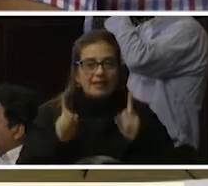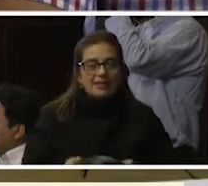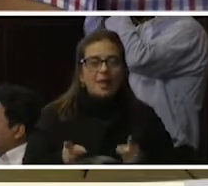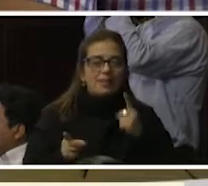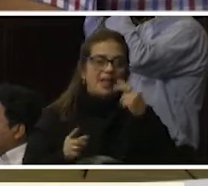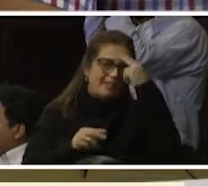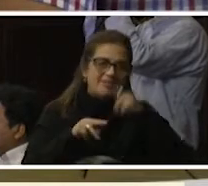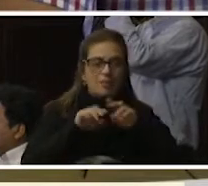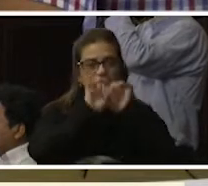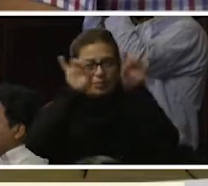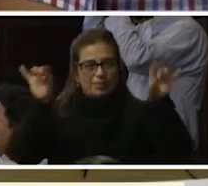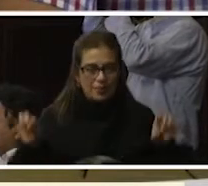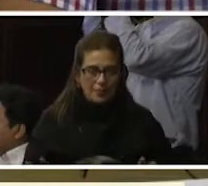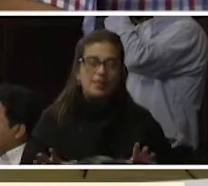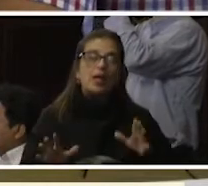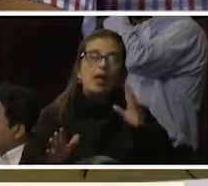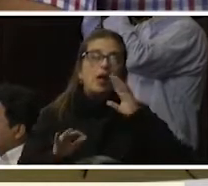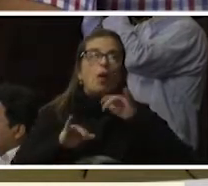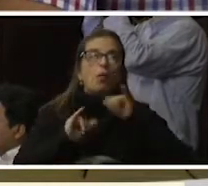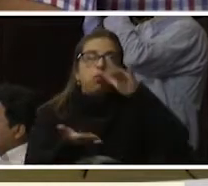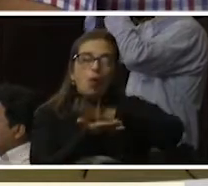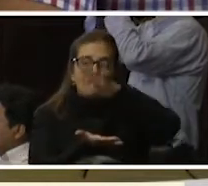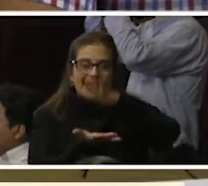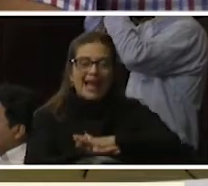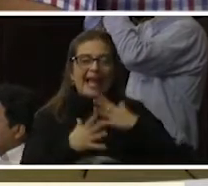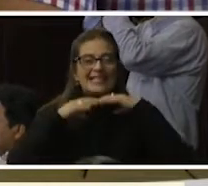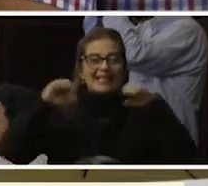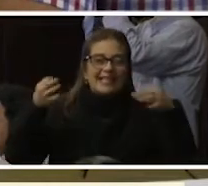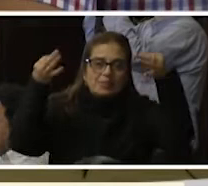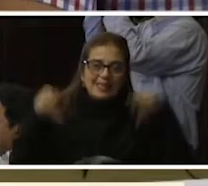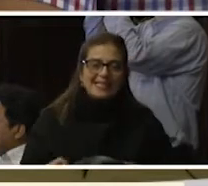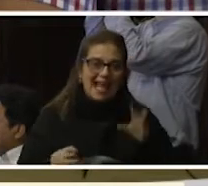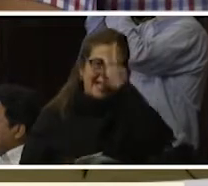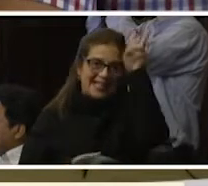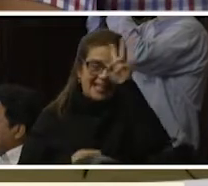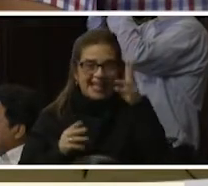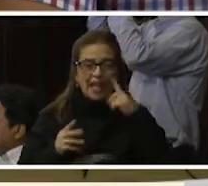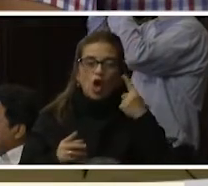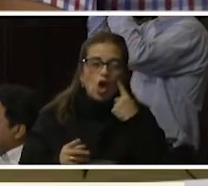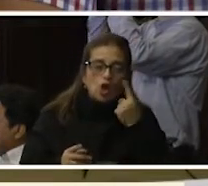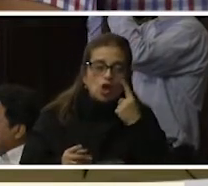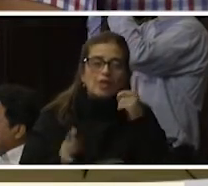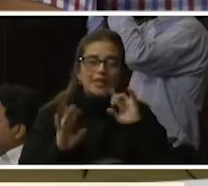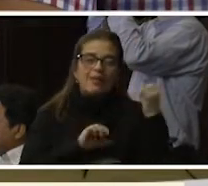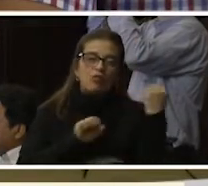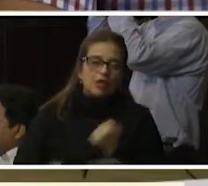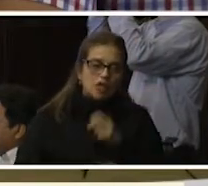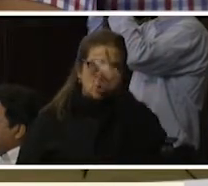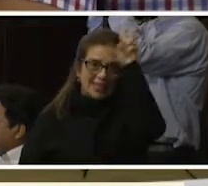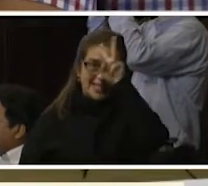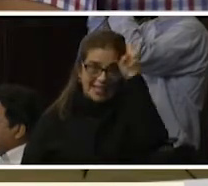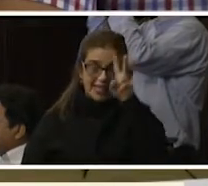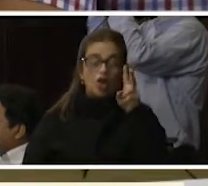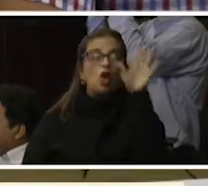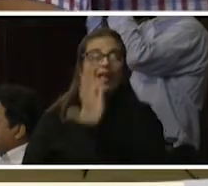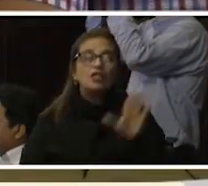epidemias, publicar por meio da Secretaria Especial de Saúde Indígena e da Fundação Nacional do Índio, portaria